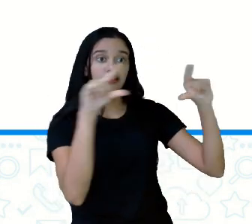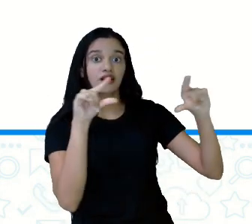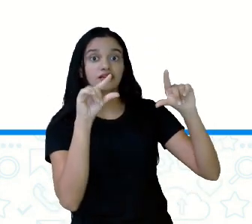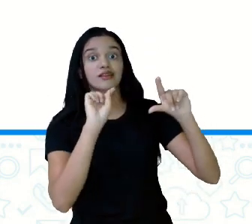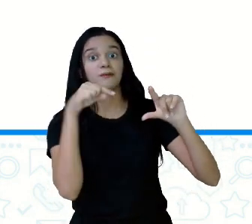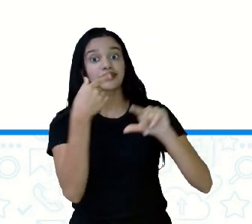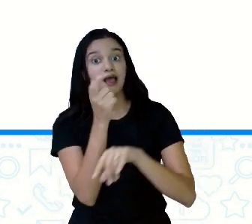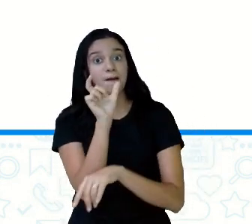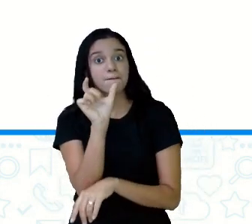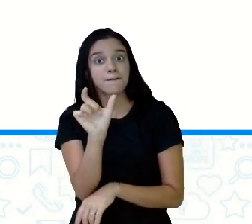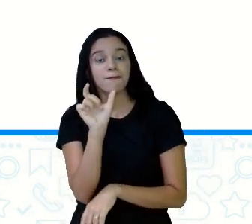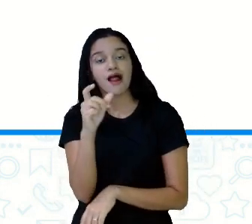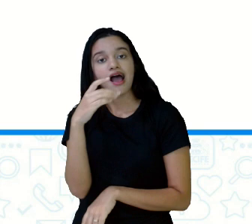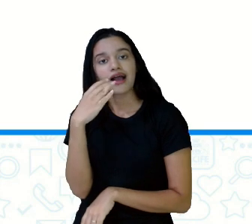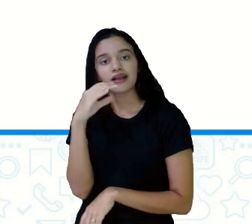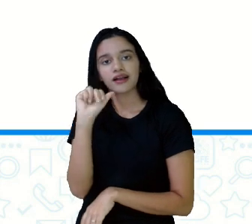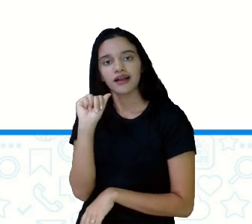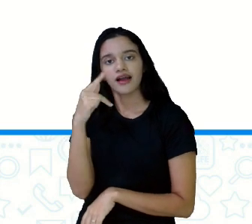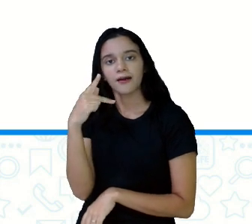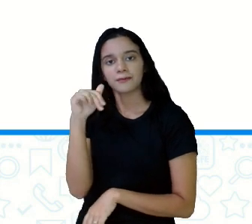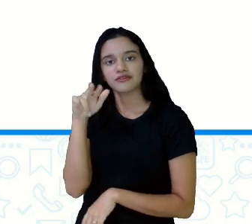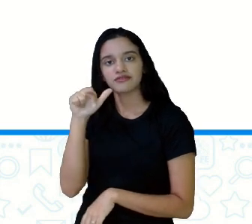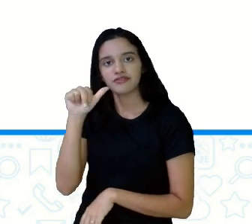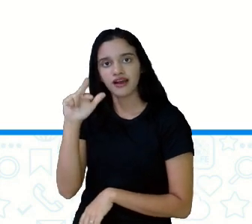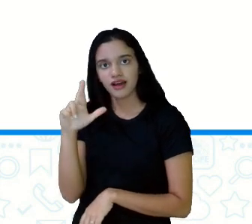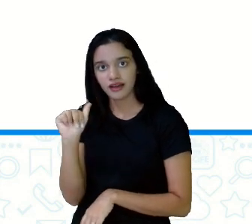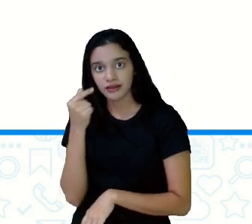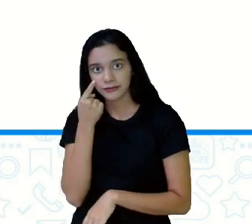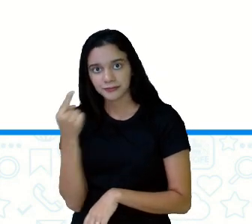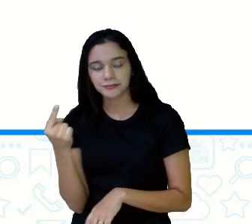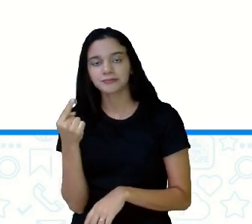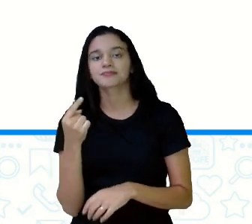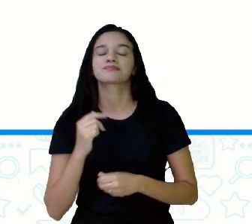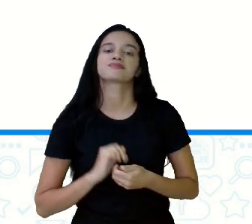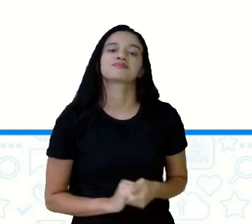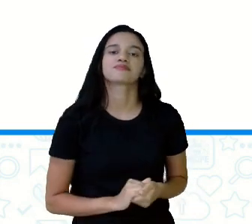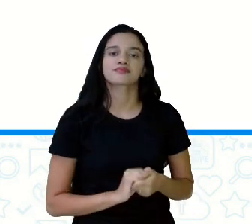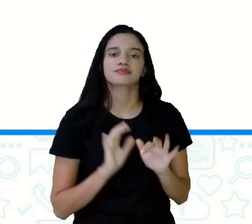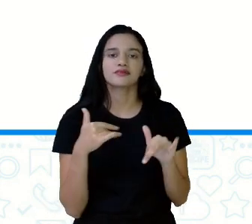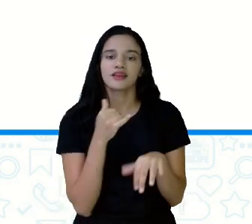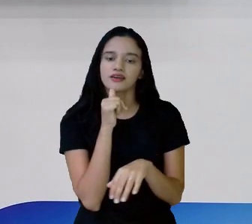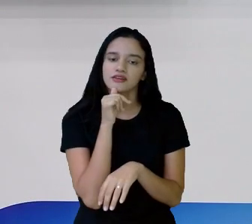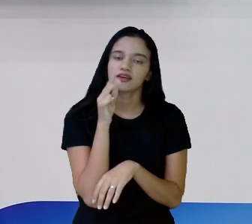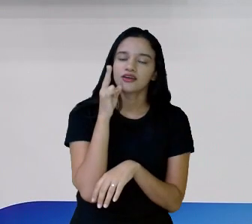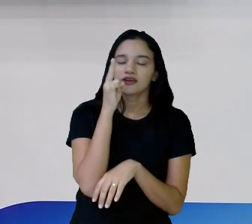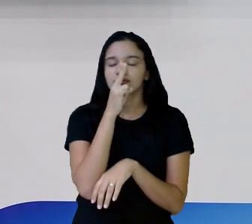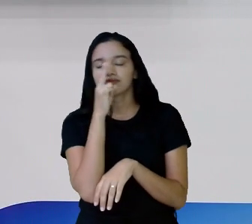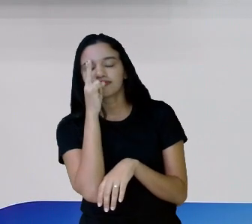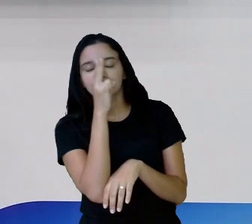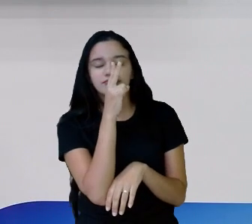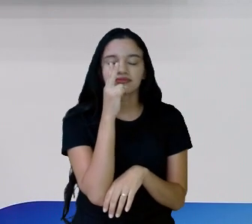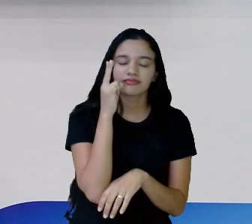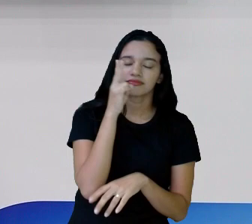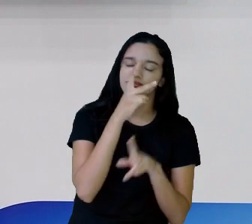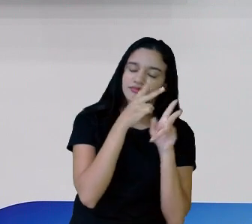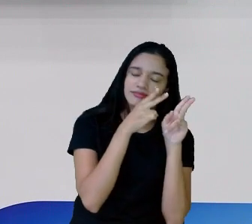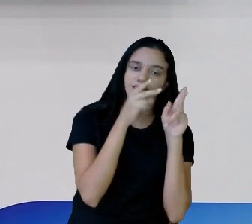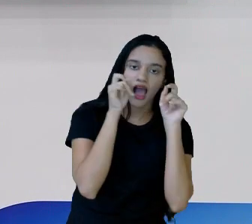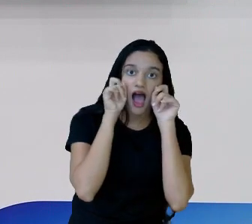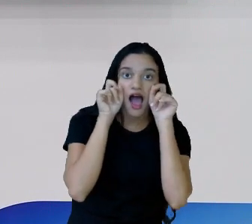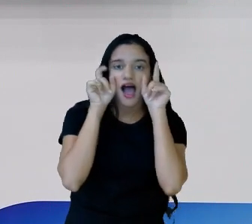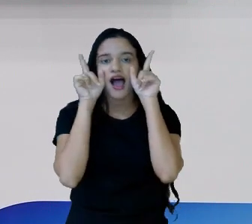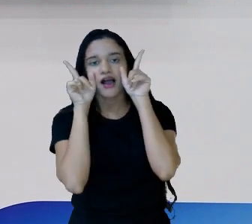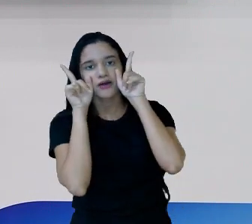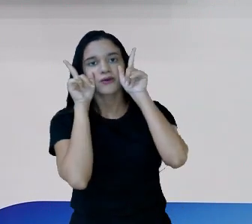palavra capivara. Então, tem assim, ó, Dona Capivara, ainda meio tonta de sono,